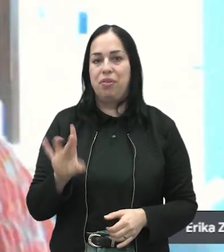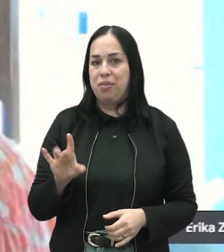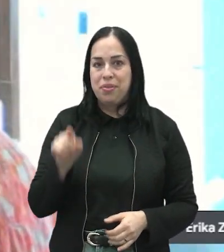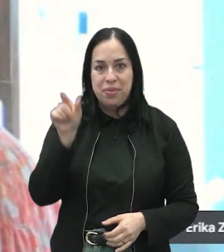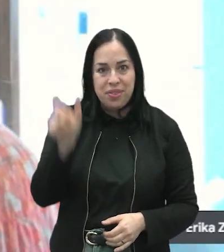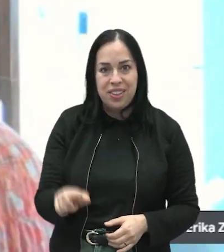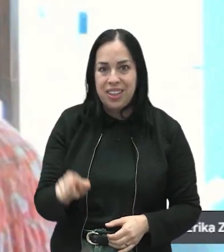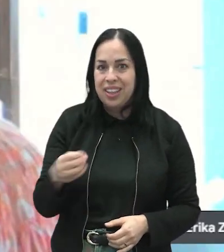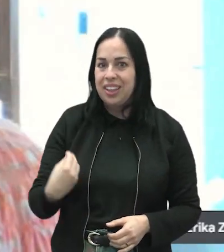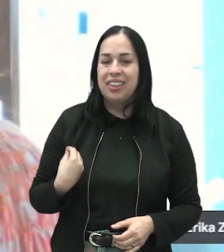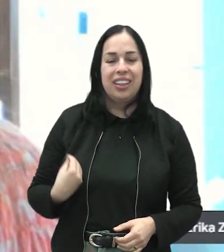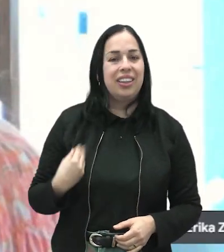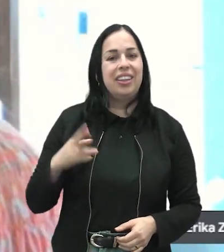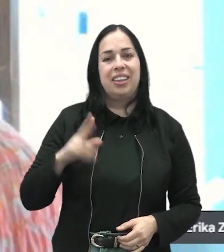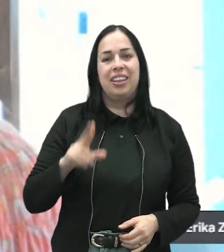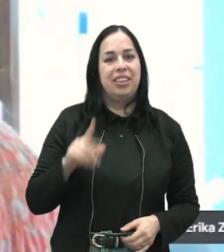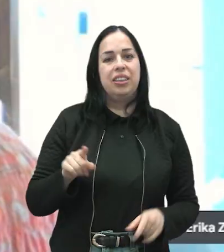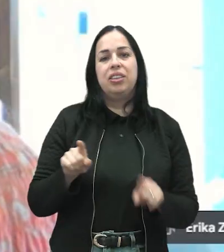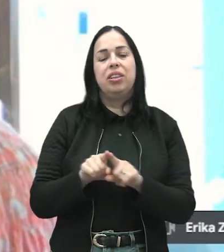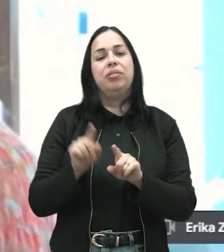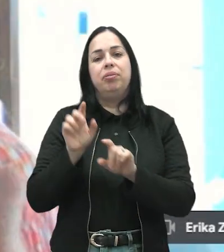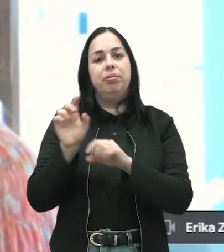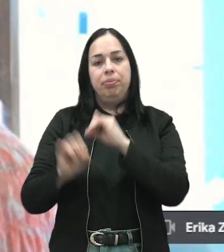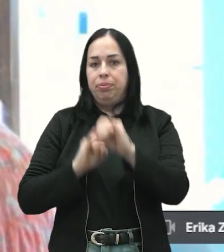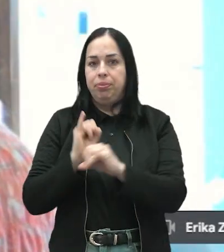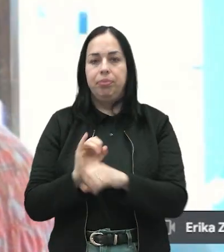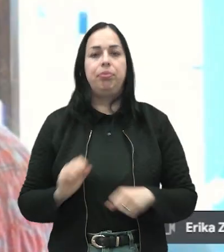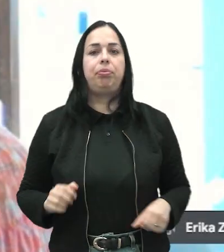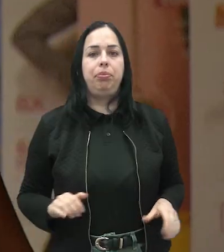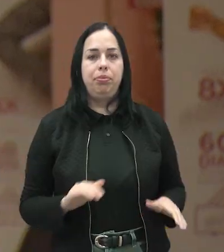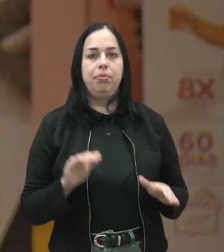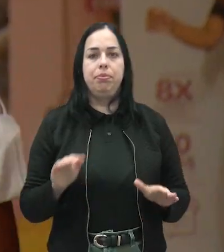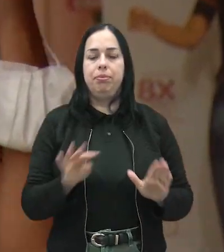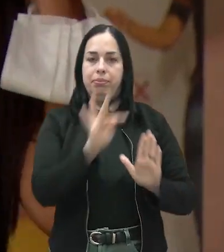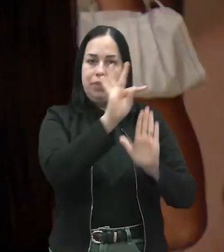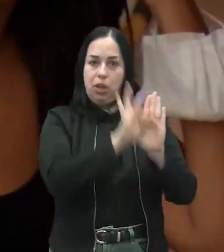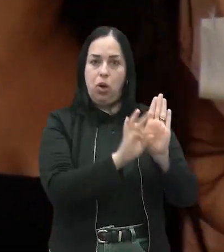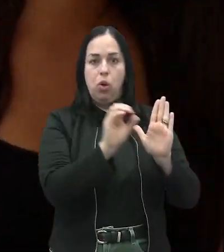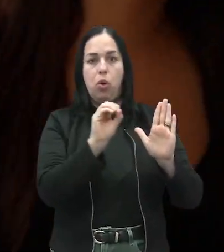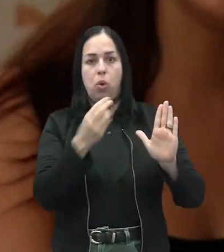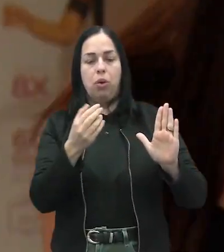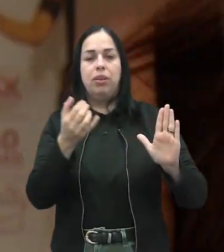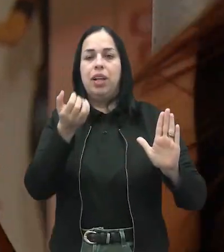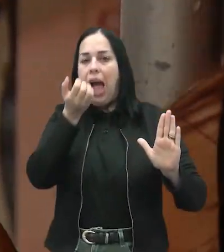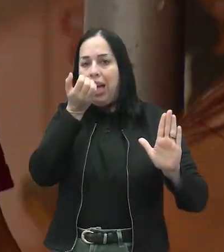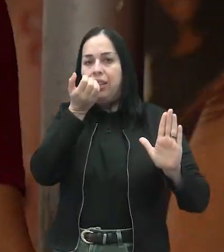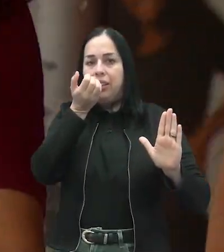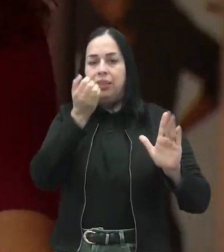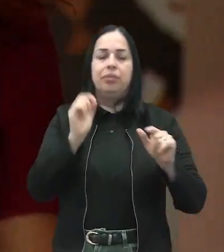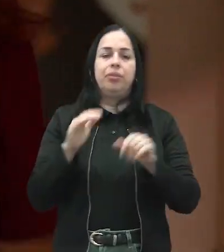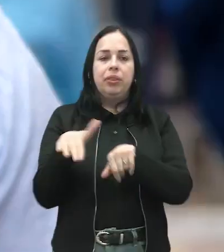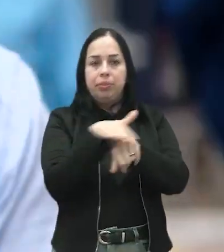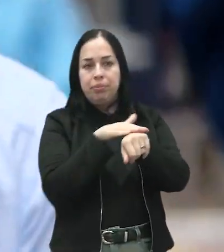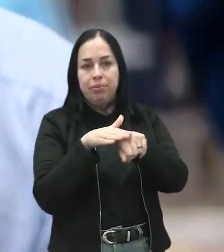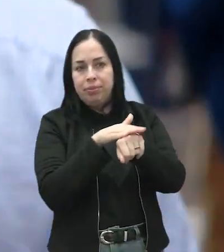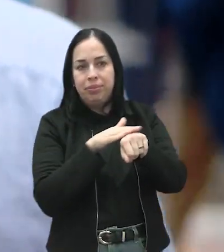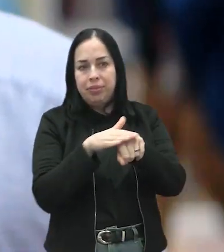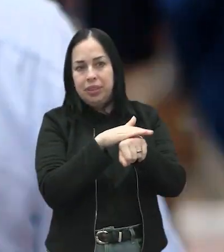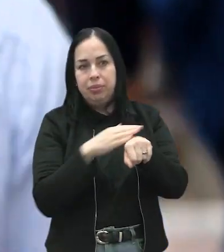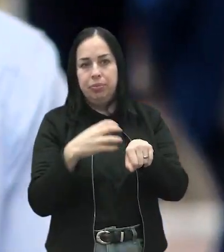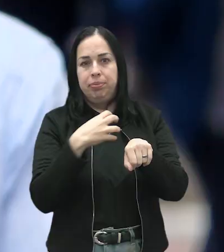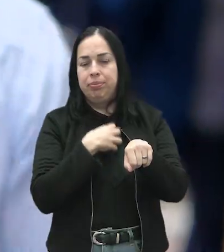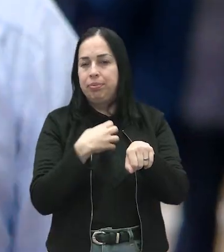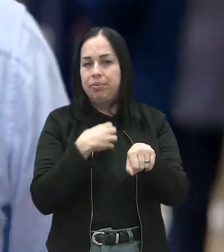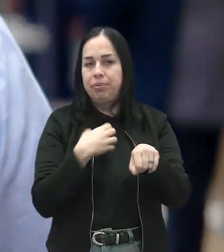na nossa vida, no nosso computador ou na nossa casa. Por texto ou áudio, a sensação de conversar com um